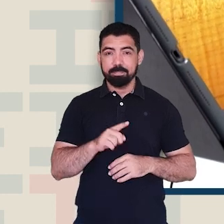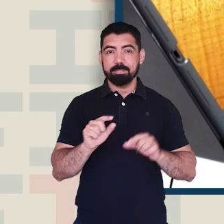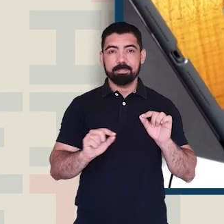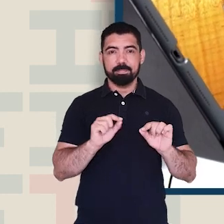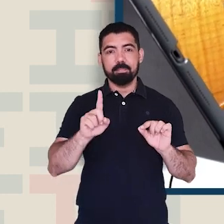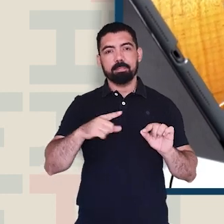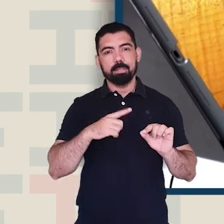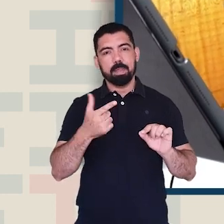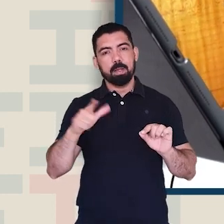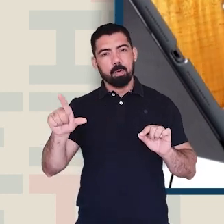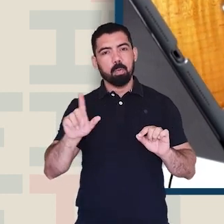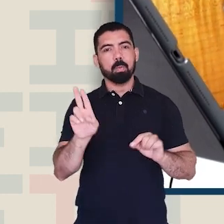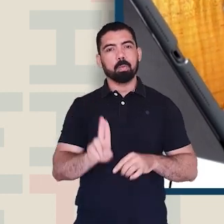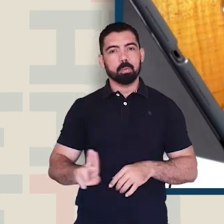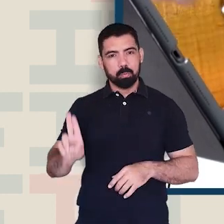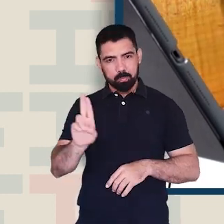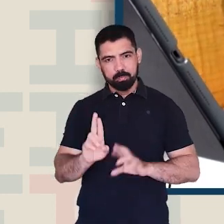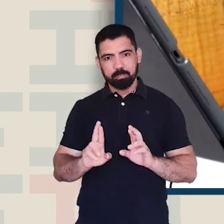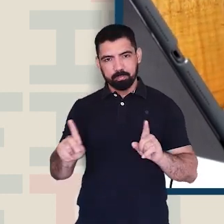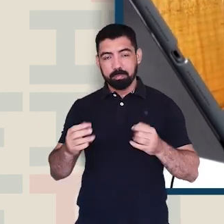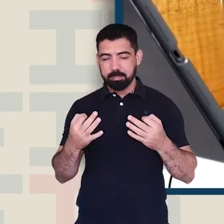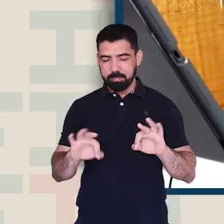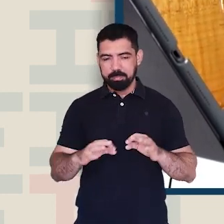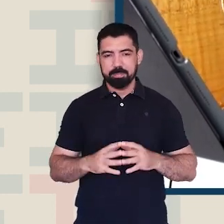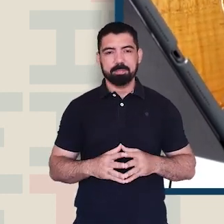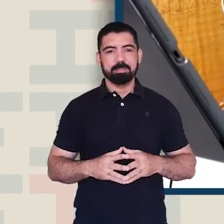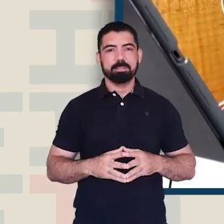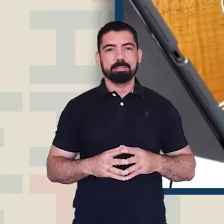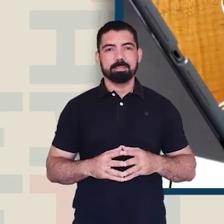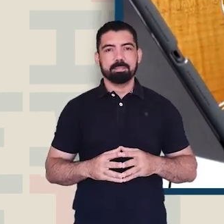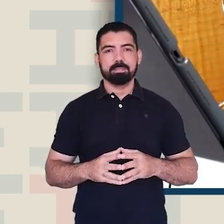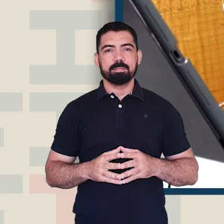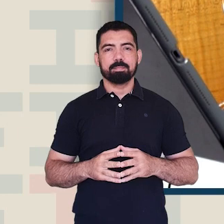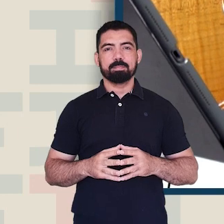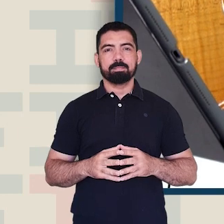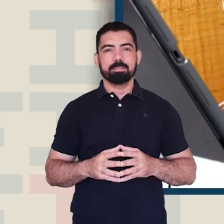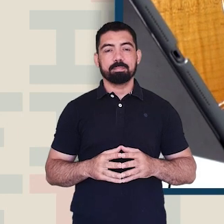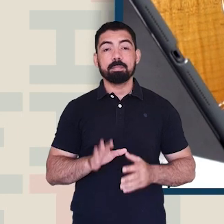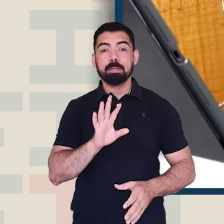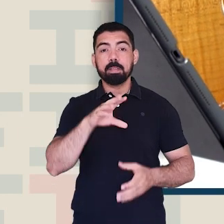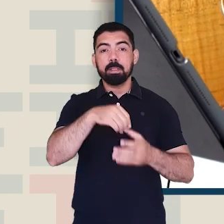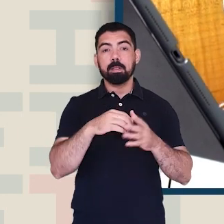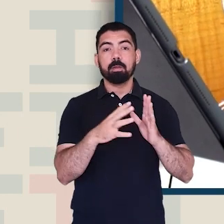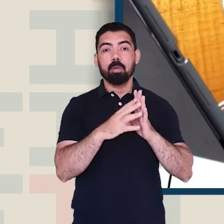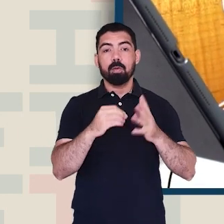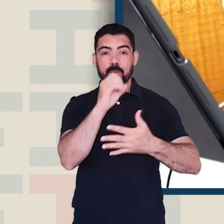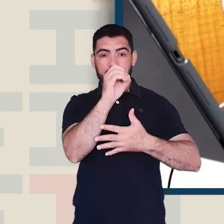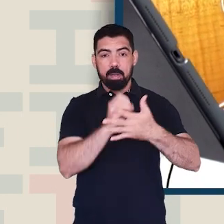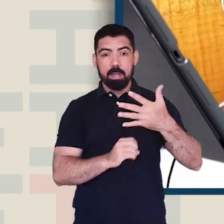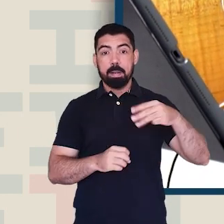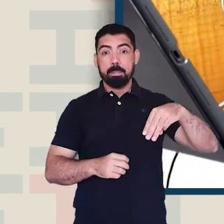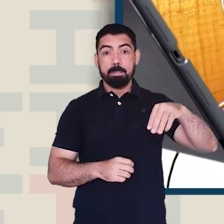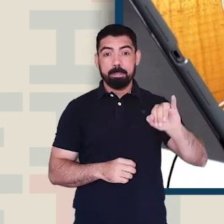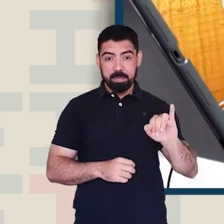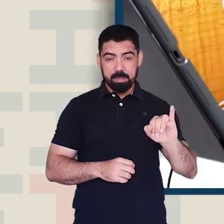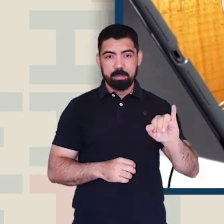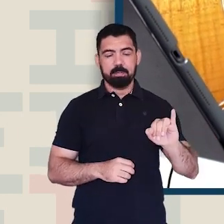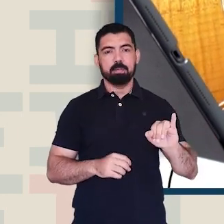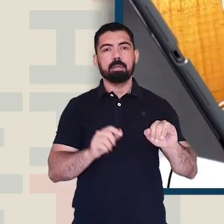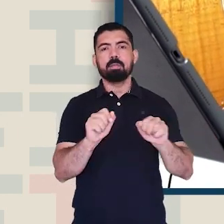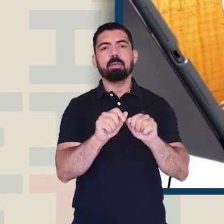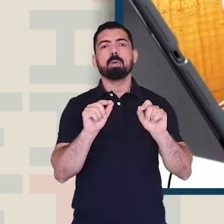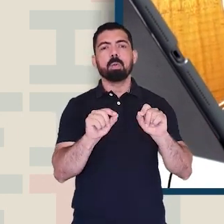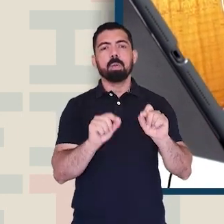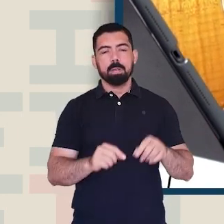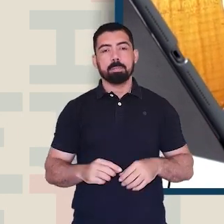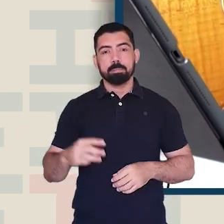Aí já tem outra utilidade, né? Certo? No molde de Mi, é só